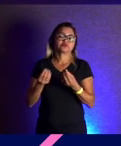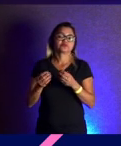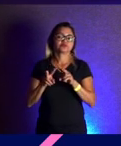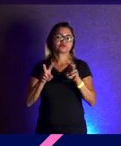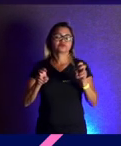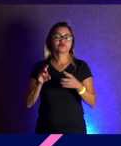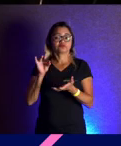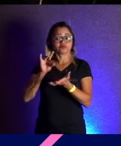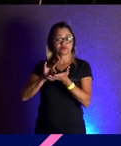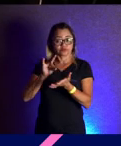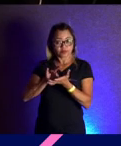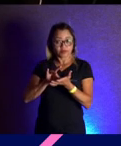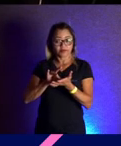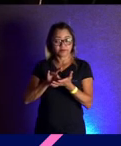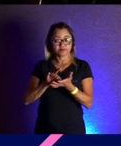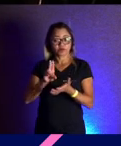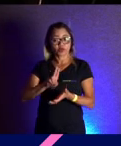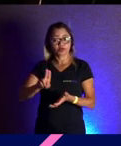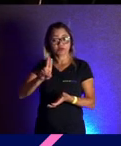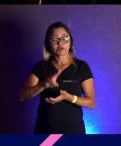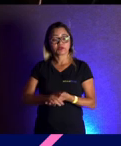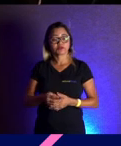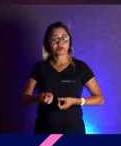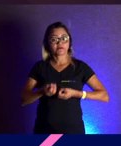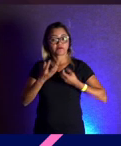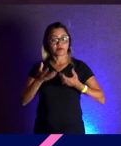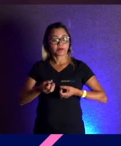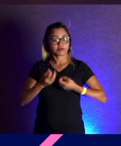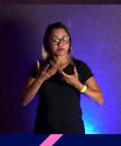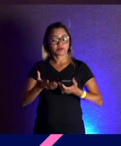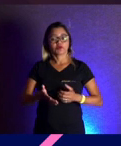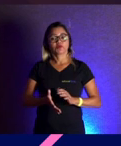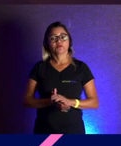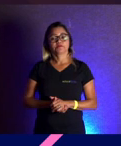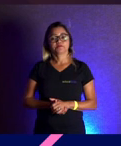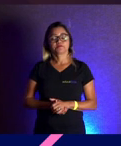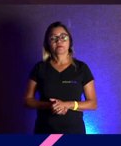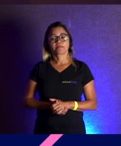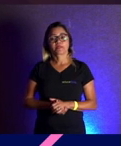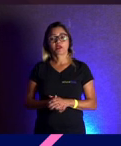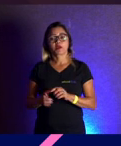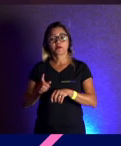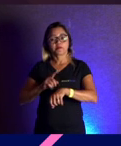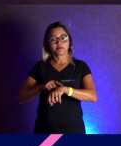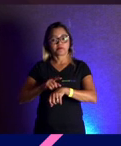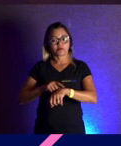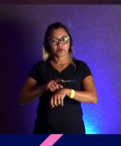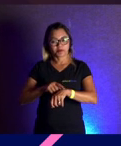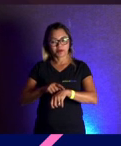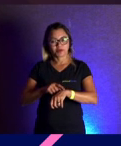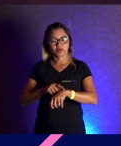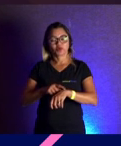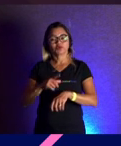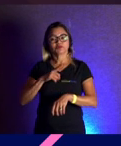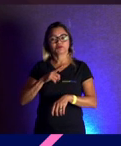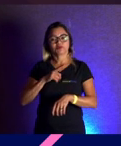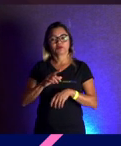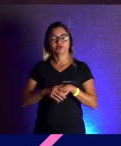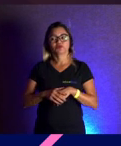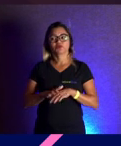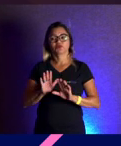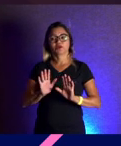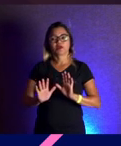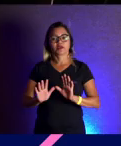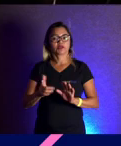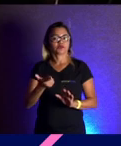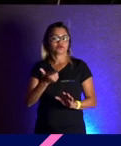sobre a realidade, usando esses dados em situações onde tanto, digamos,